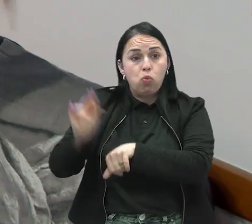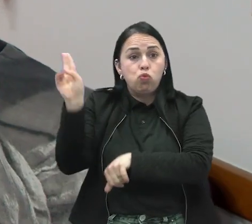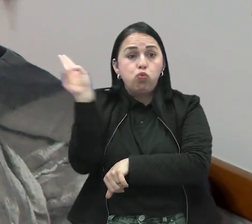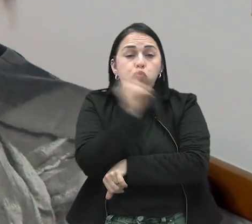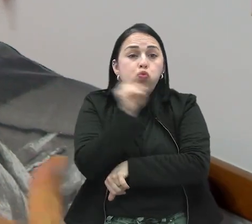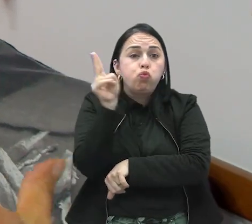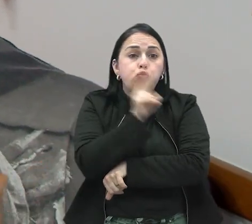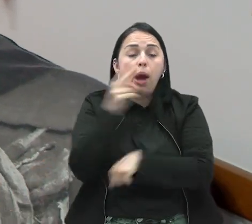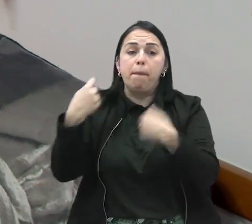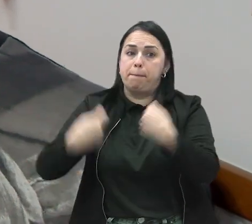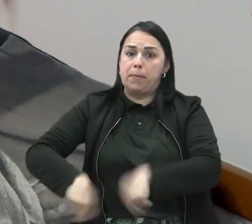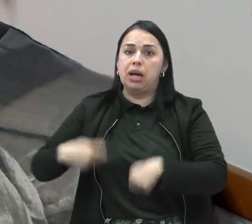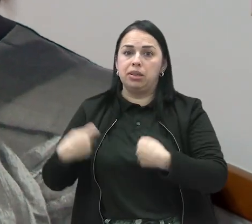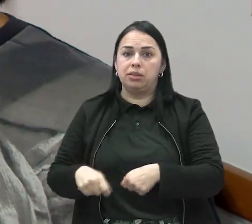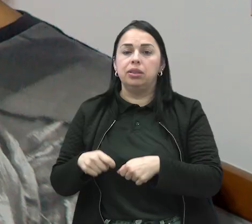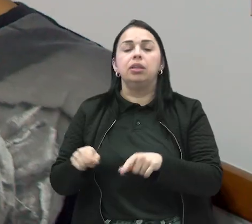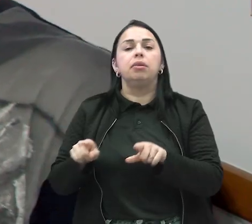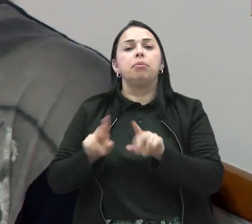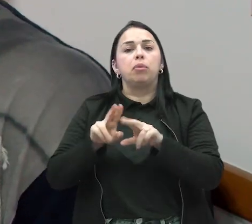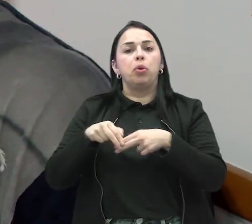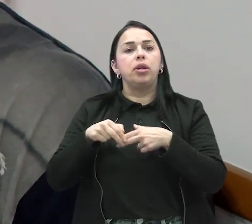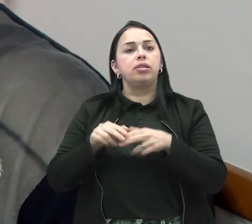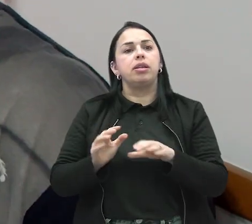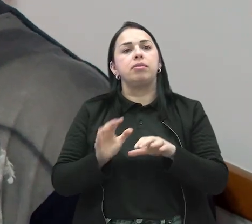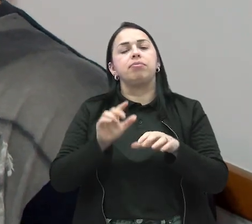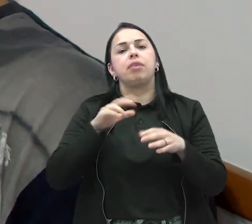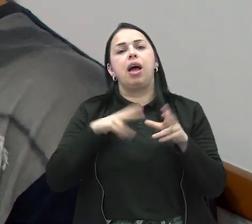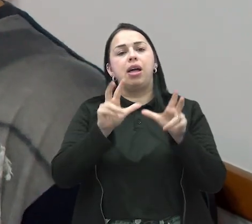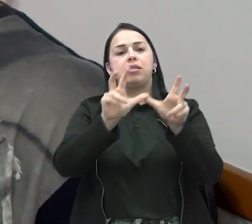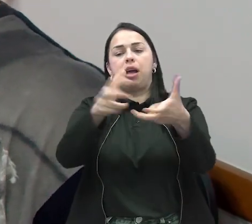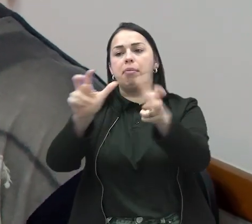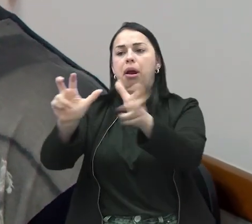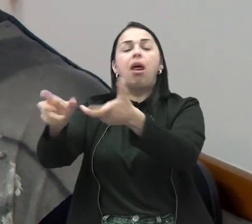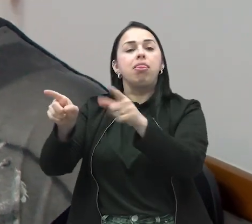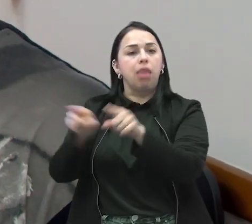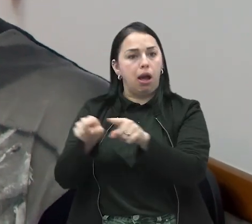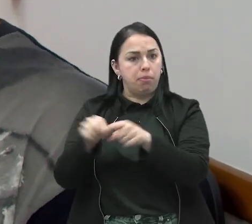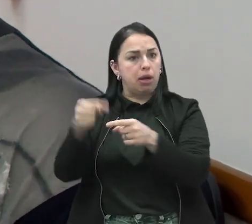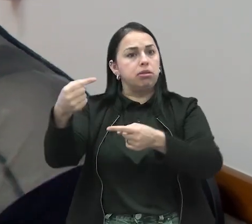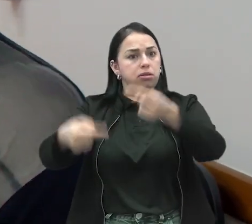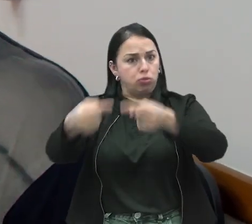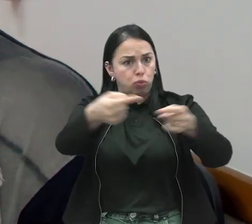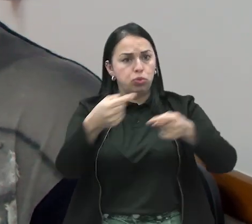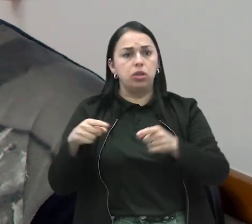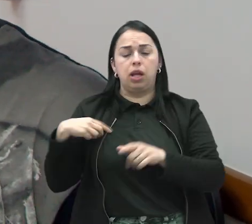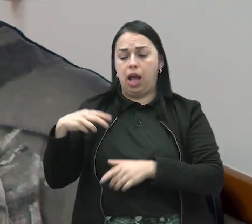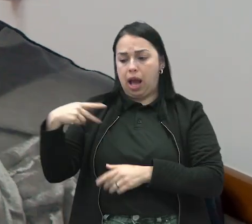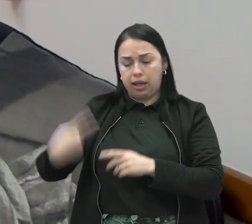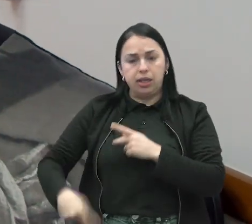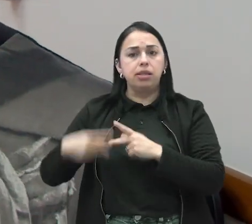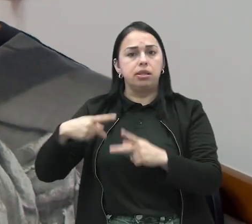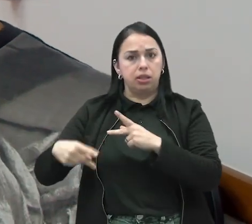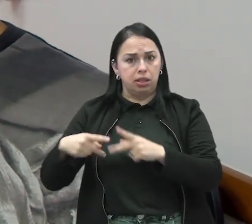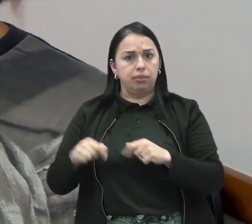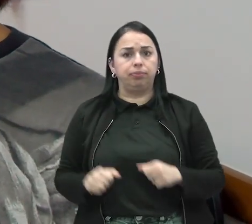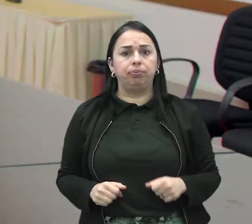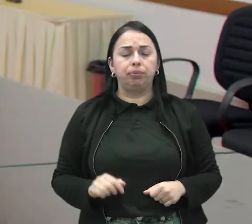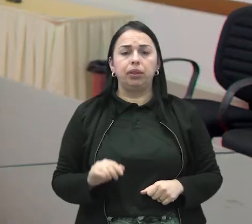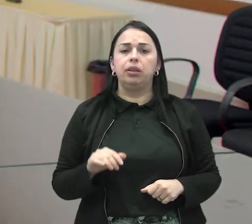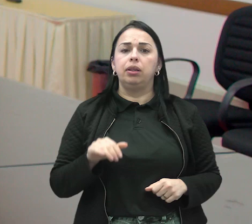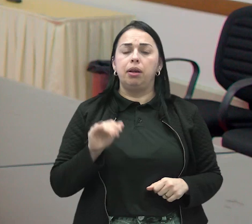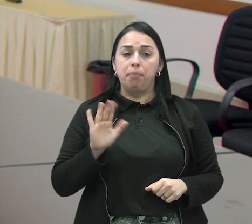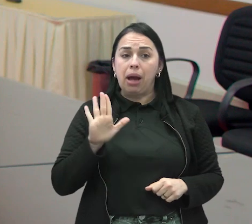medidas urgentes que foram tomadas, e as câmaras municipais também estão discutindo, São José dos Campos está dentro dessa